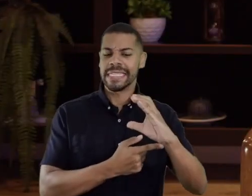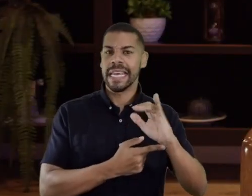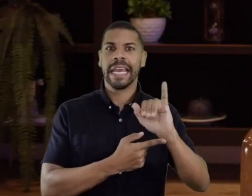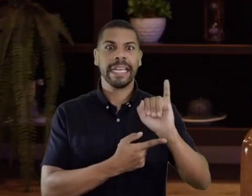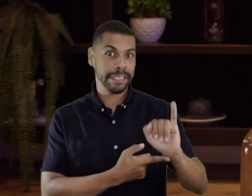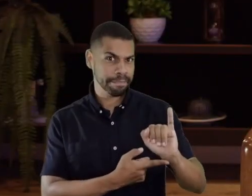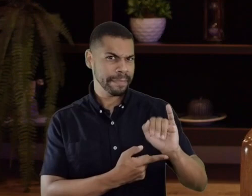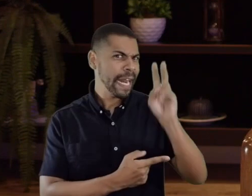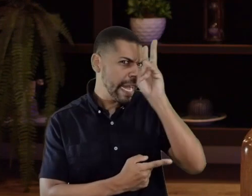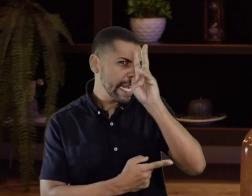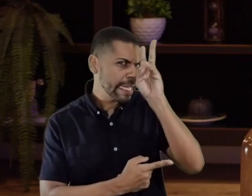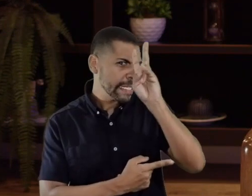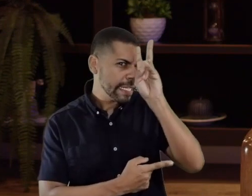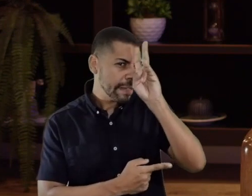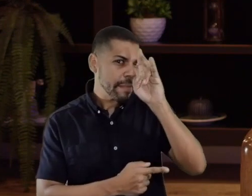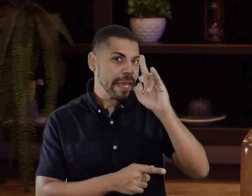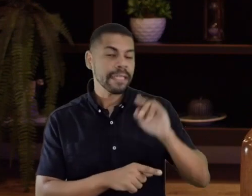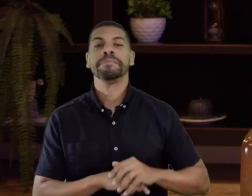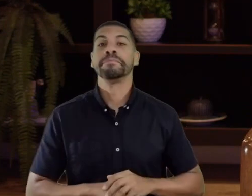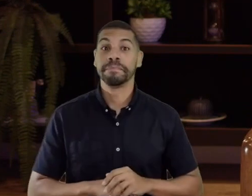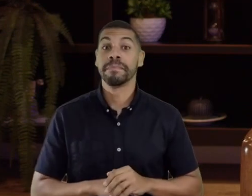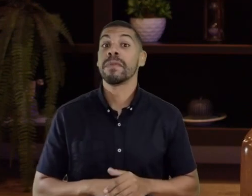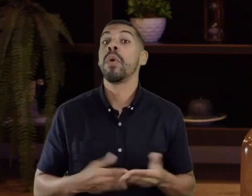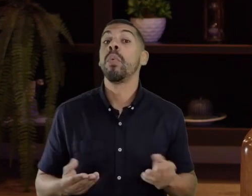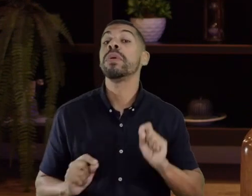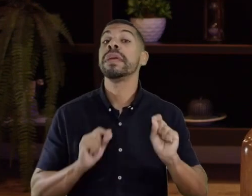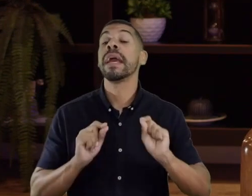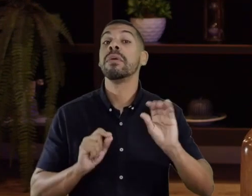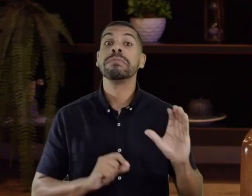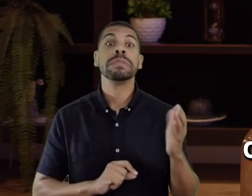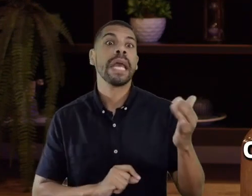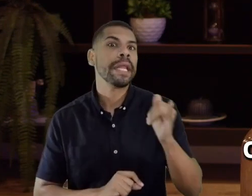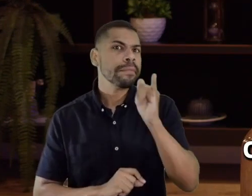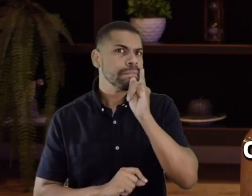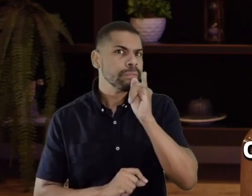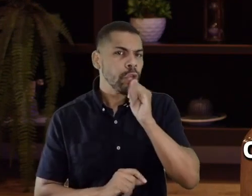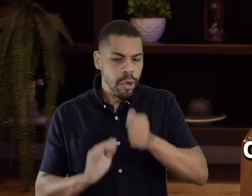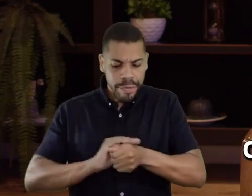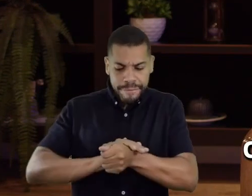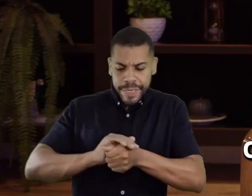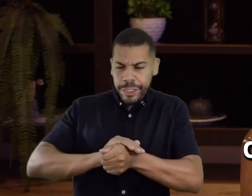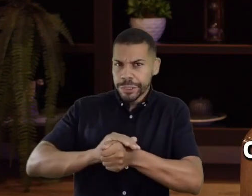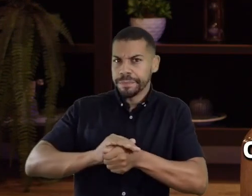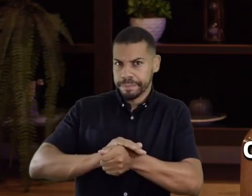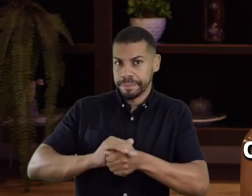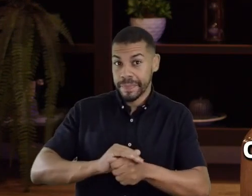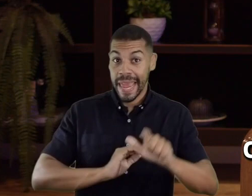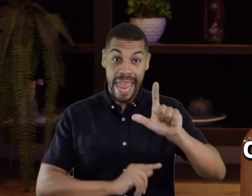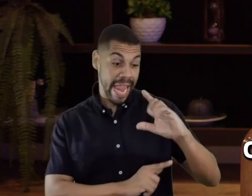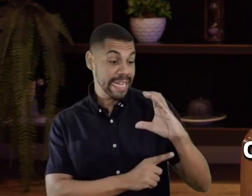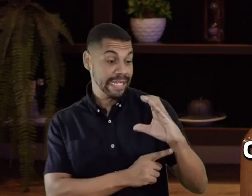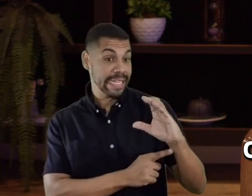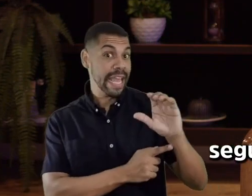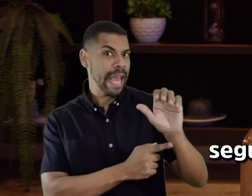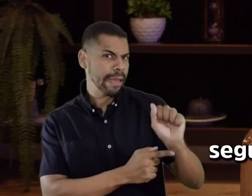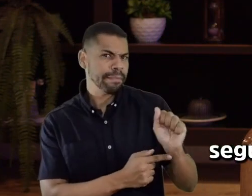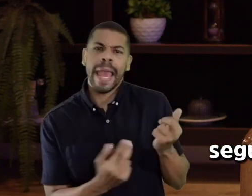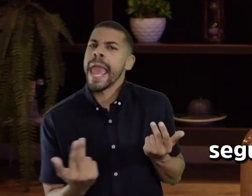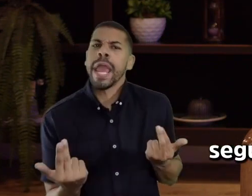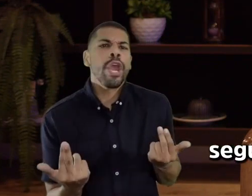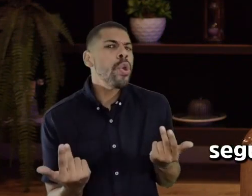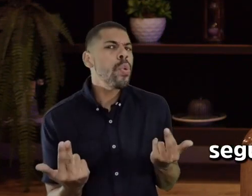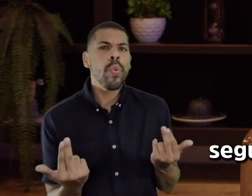a eles aí que a letra de crédito imobiliário então o que que acontece como é que funciona esse investimento a eles a